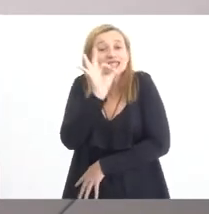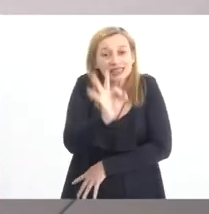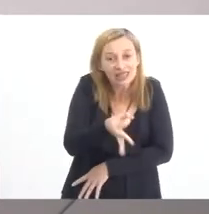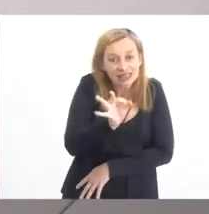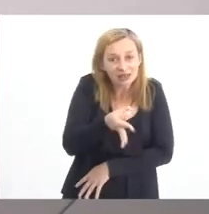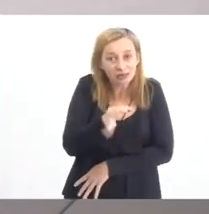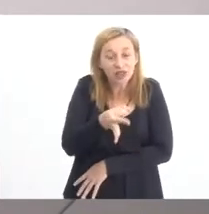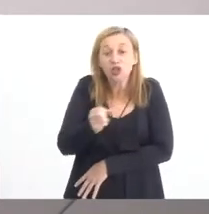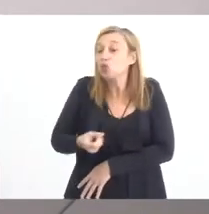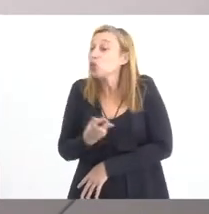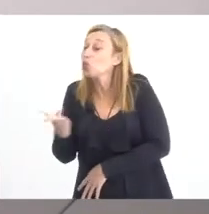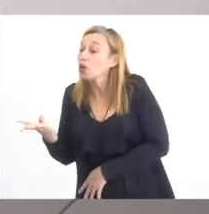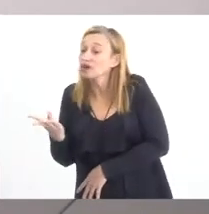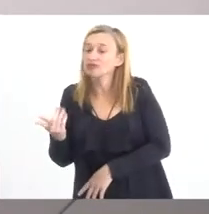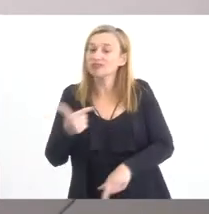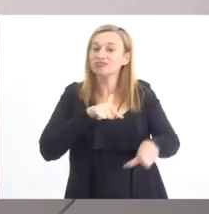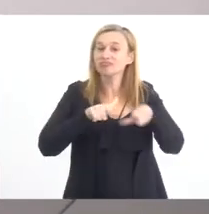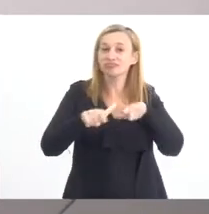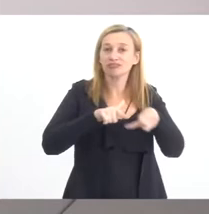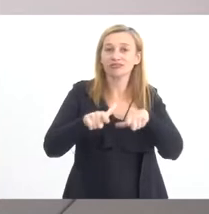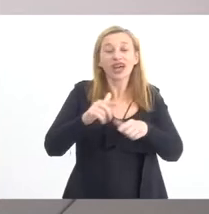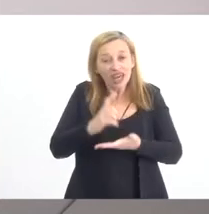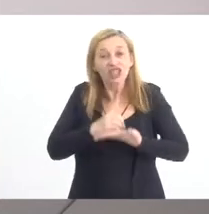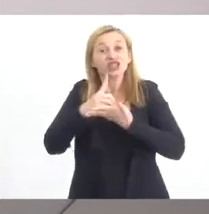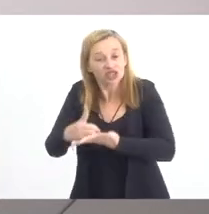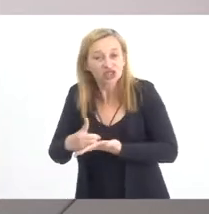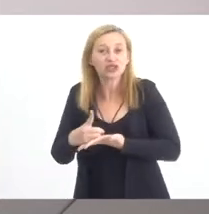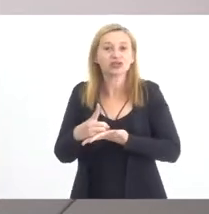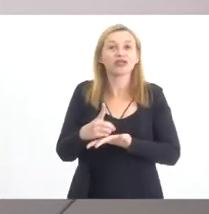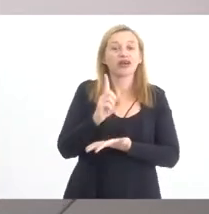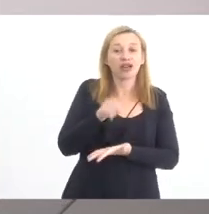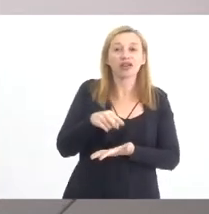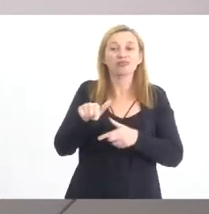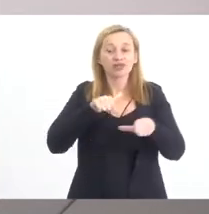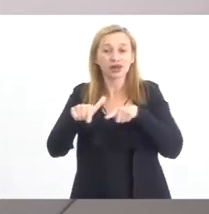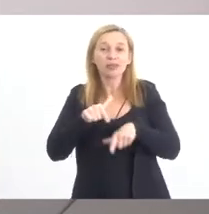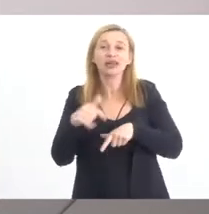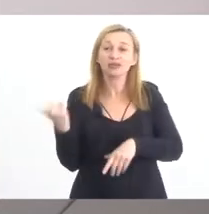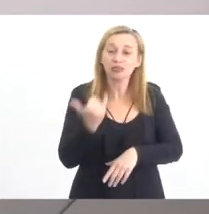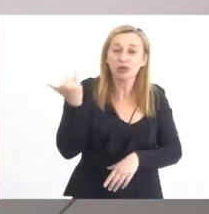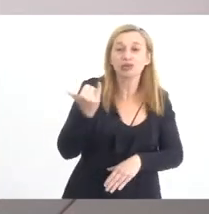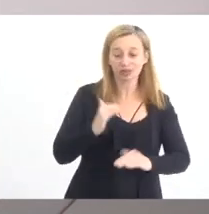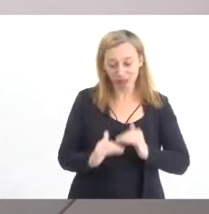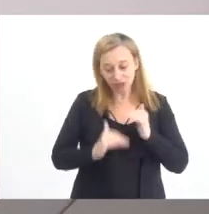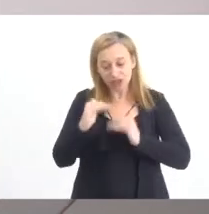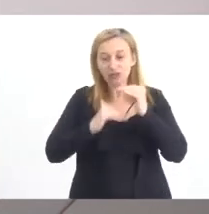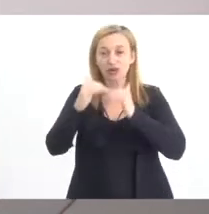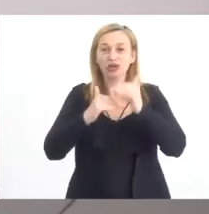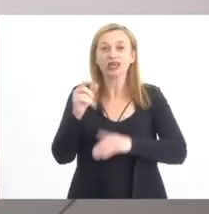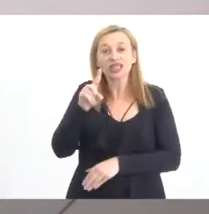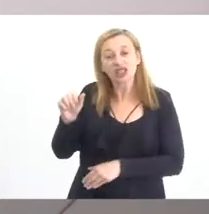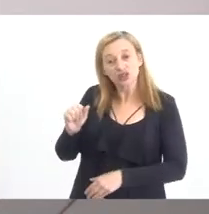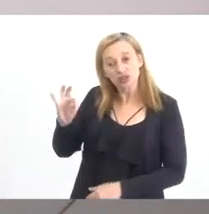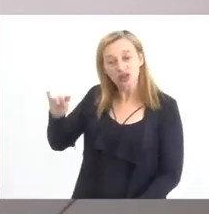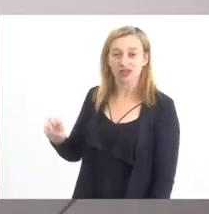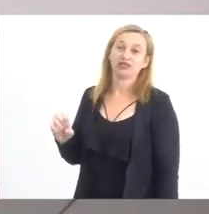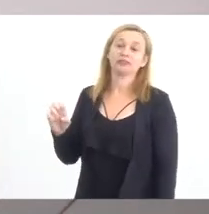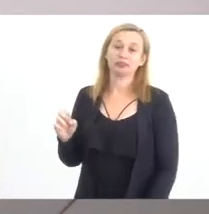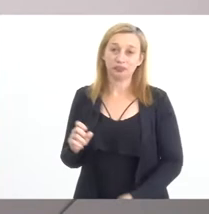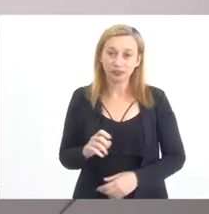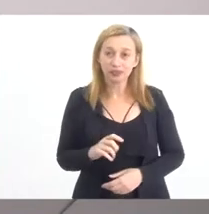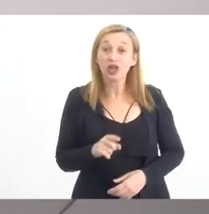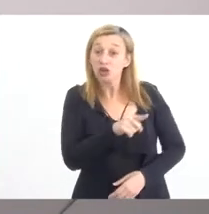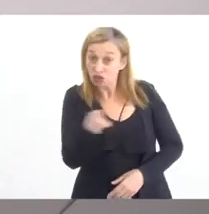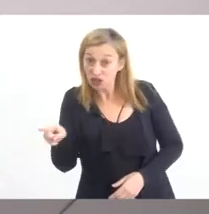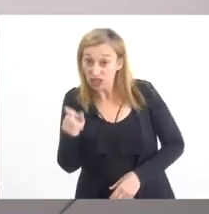exatamente o quanto esse trabalho é digno e esse trabalho é necessário para o desenvolvimento da Zona Oeste.